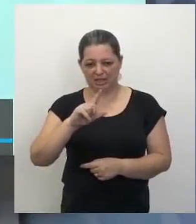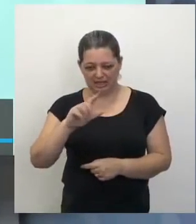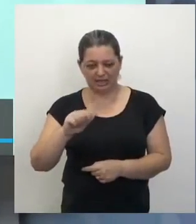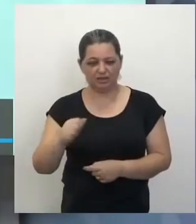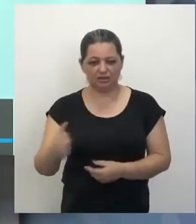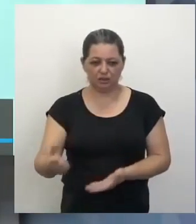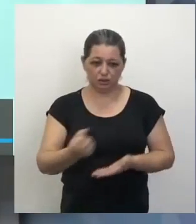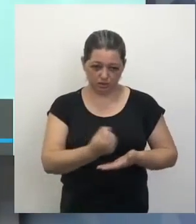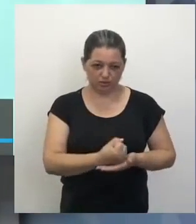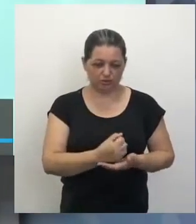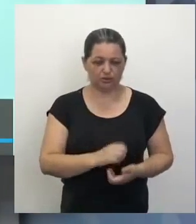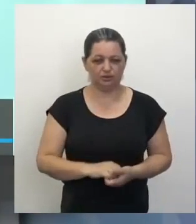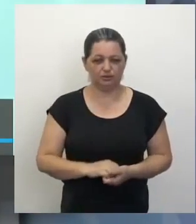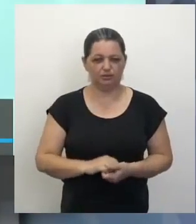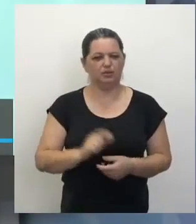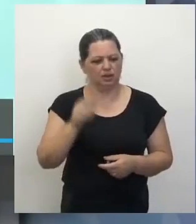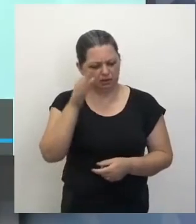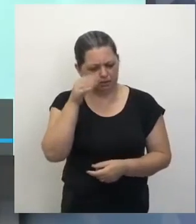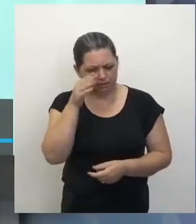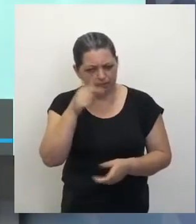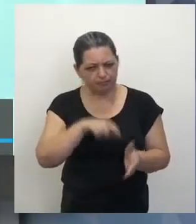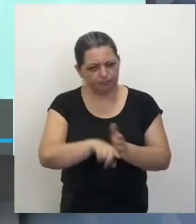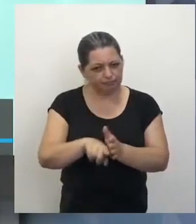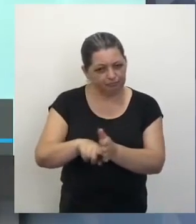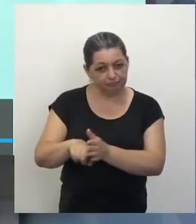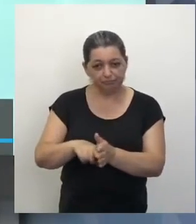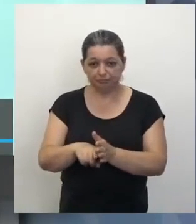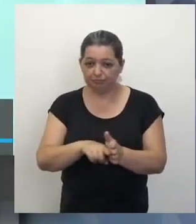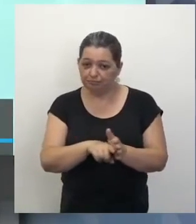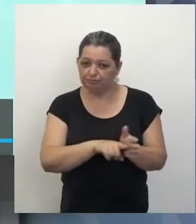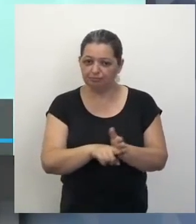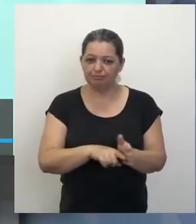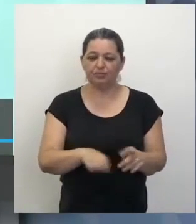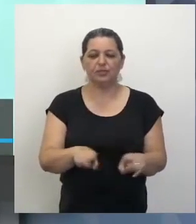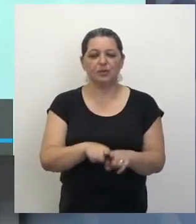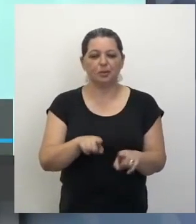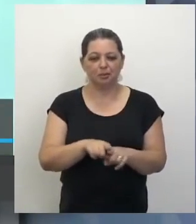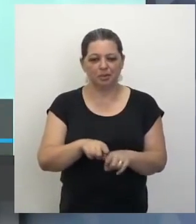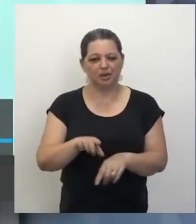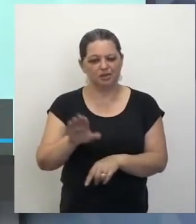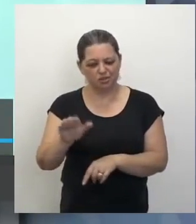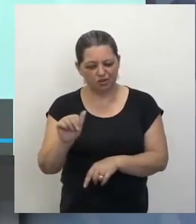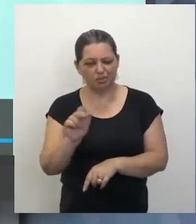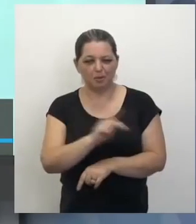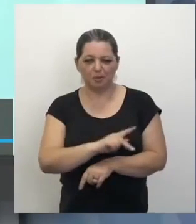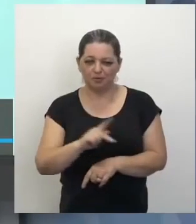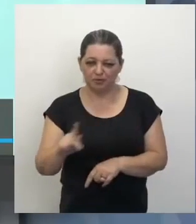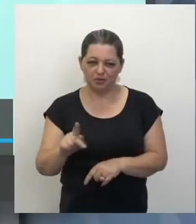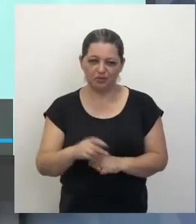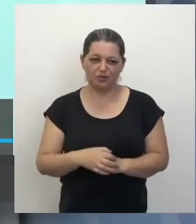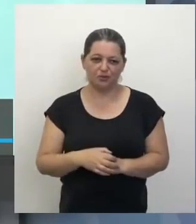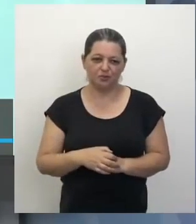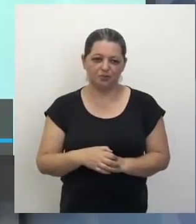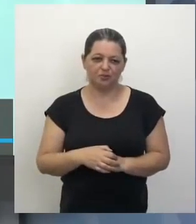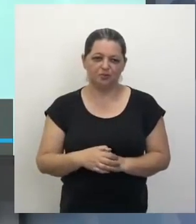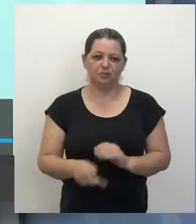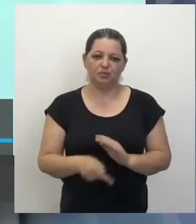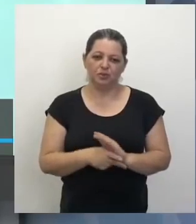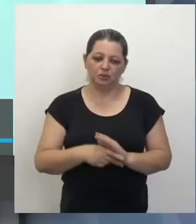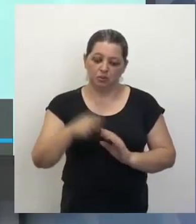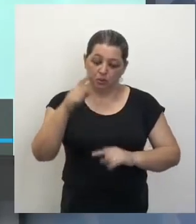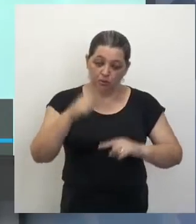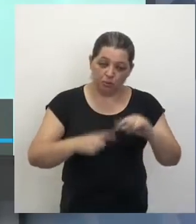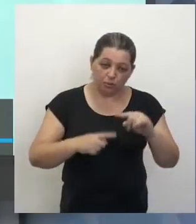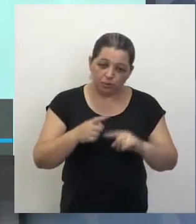pesquise, vai estudar um pouquinho, né? Junto com o seu, cutuca aí o seu professor para poder ele te fornecer bons materiais